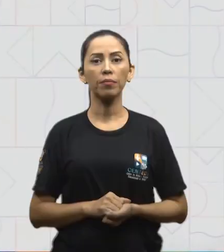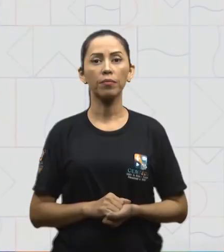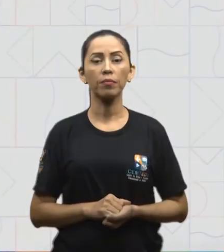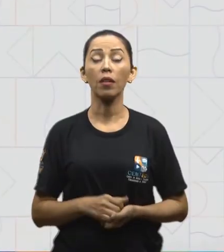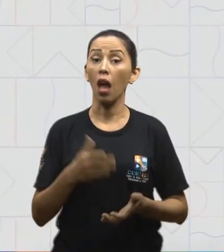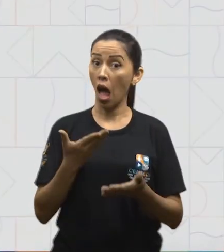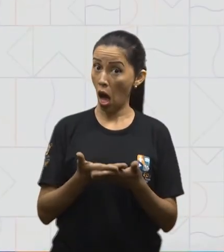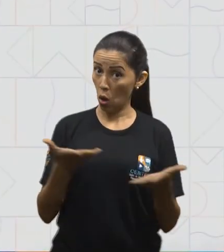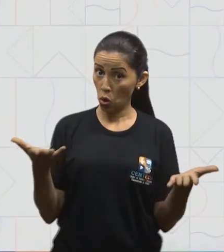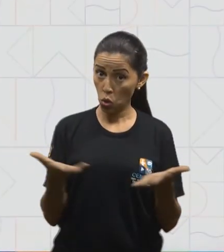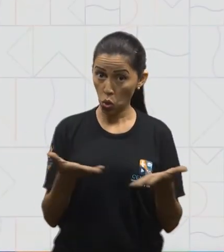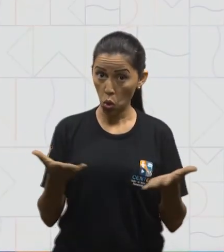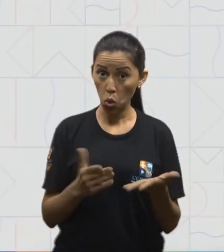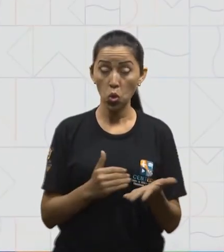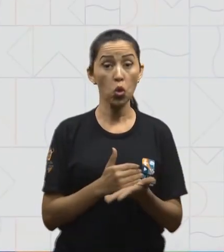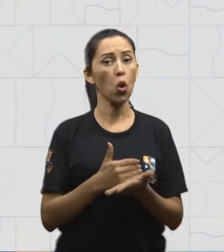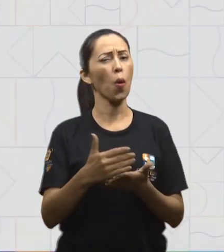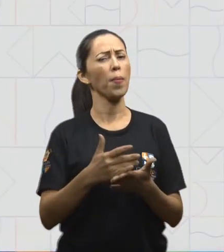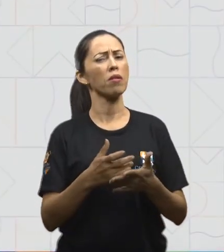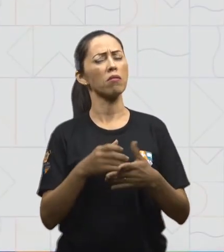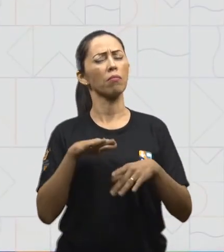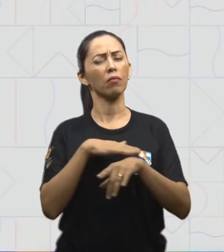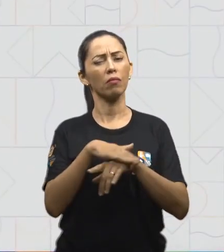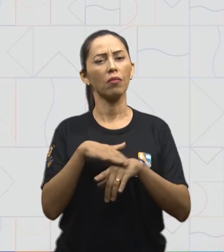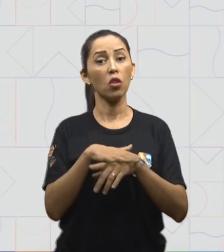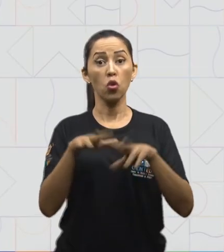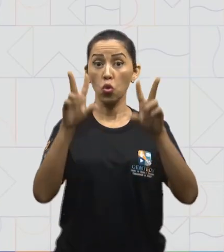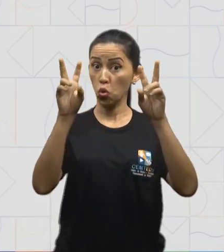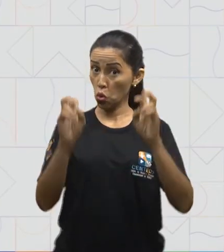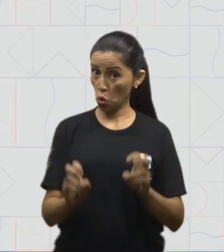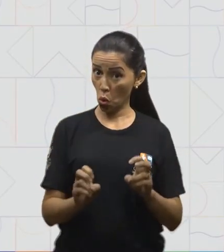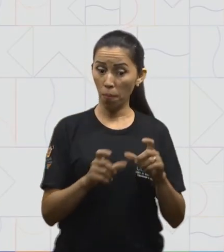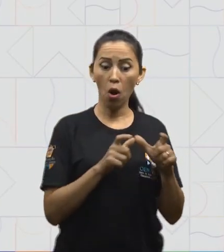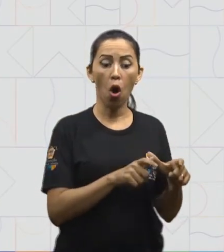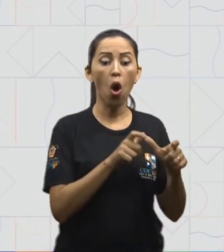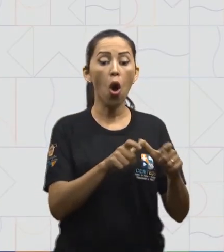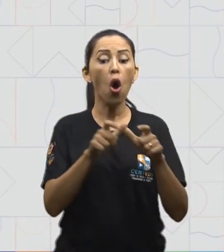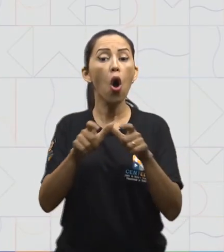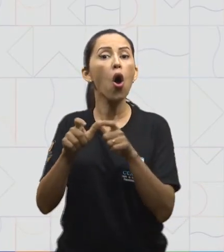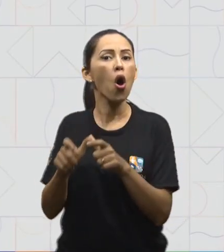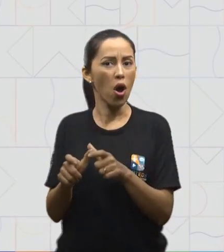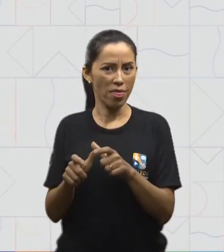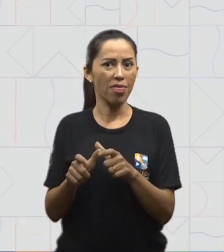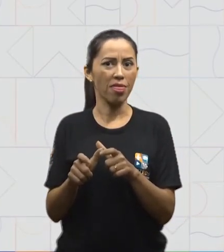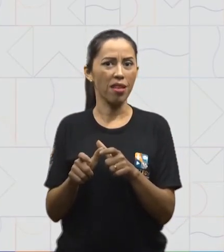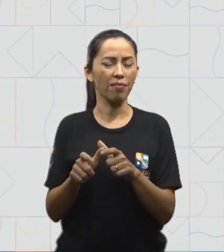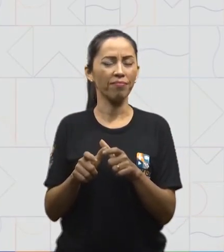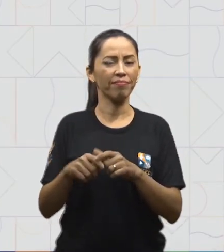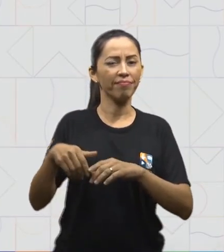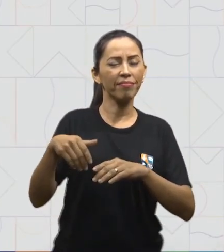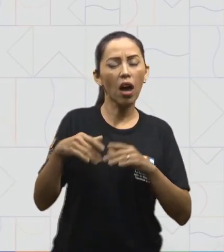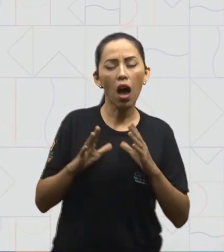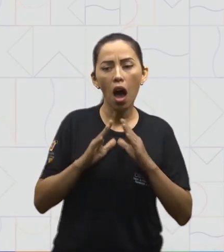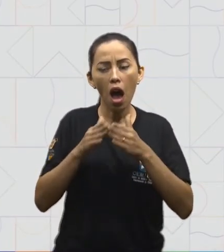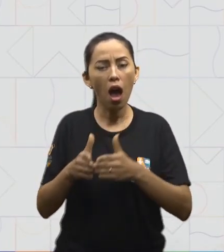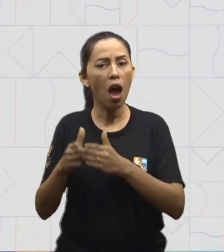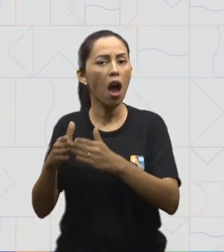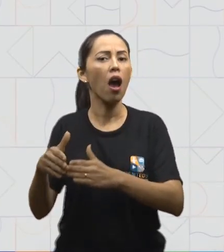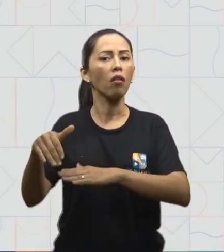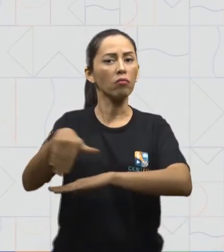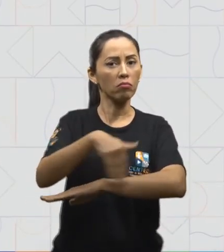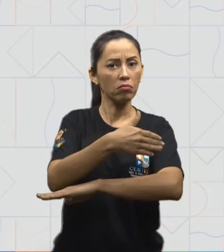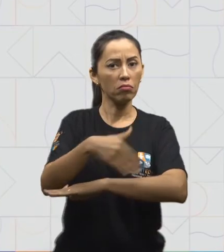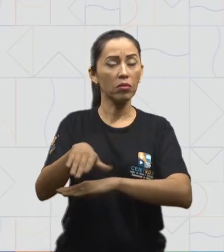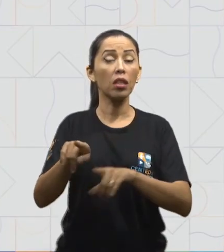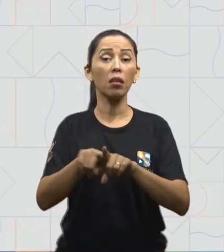Na nossa aula de hoje, começamos a falar sobre as rotas terrestres, fluviais e marítimas e seus impactos para